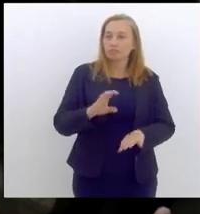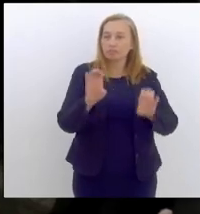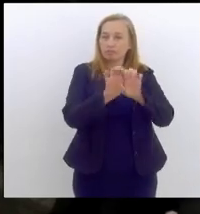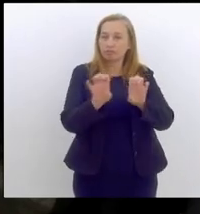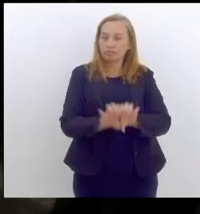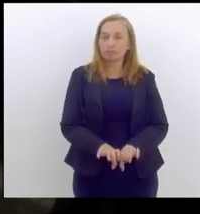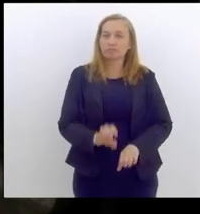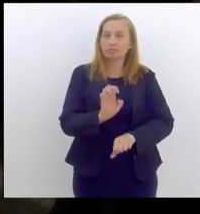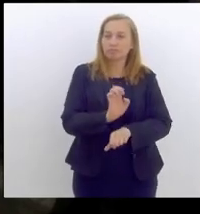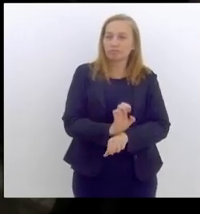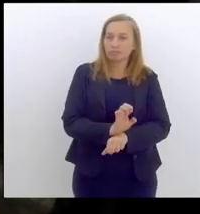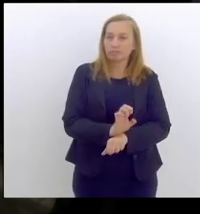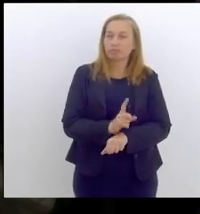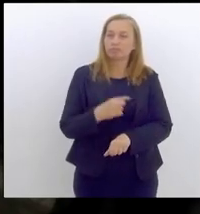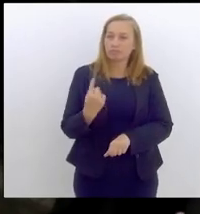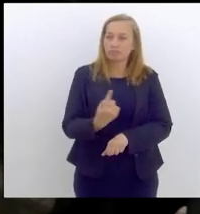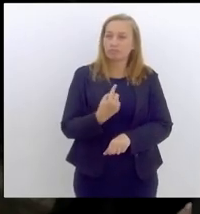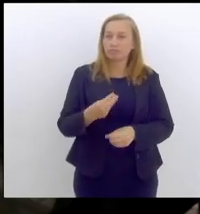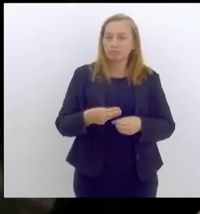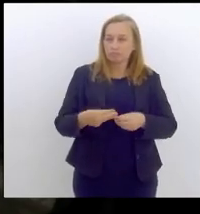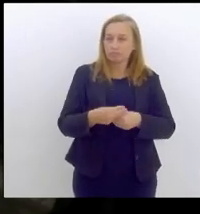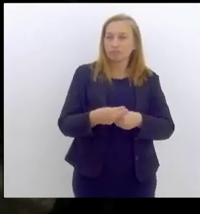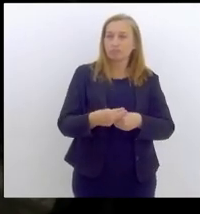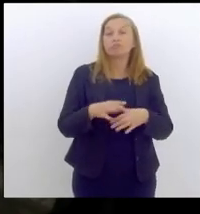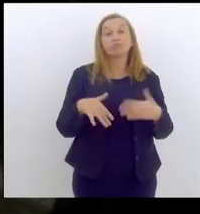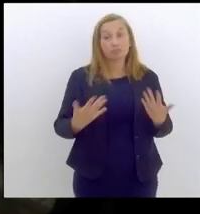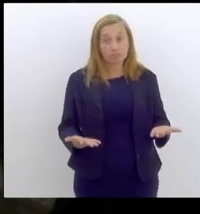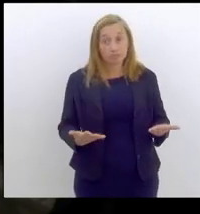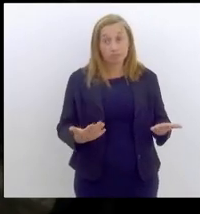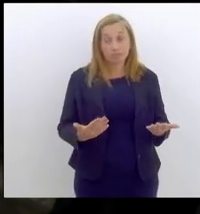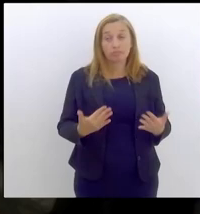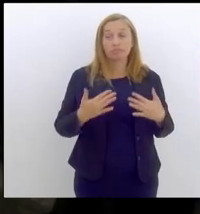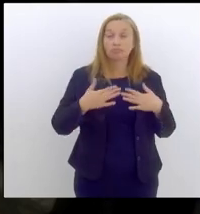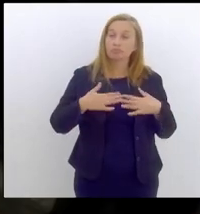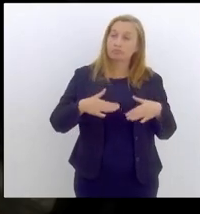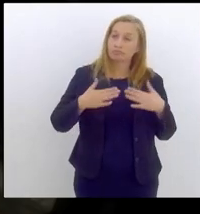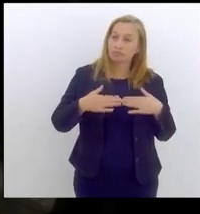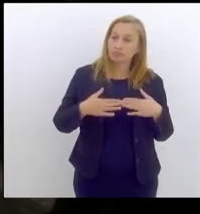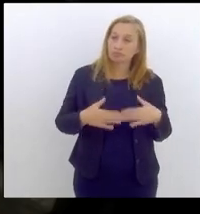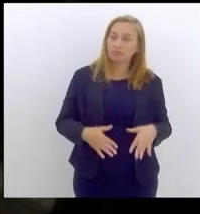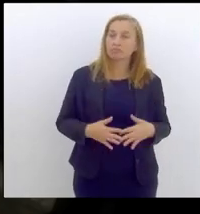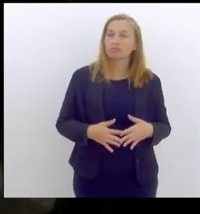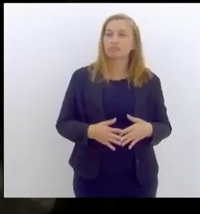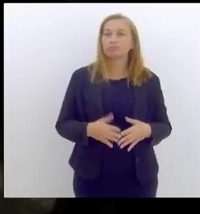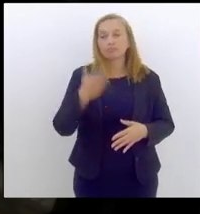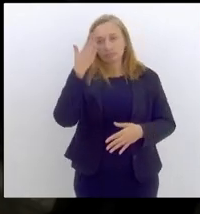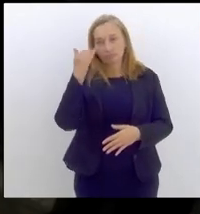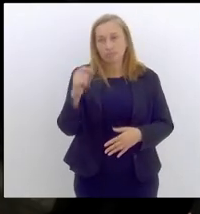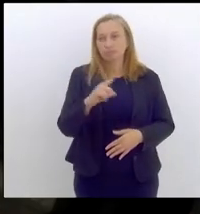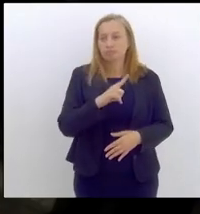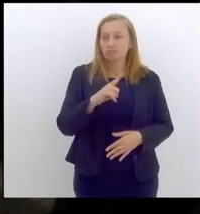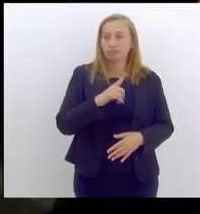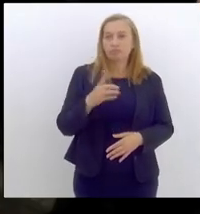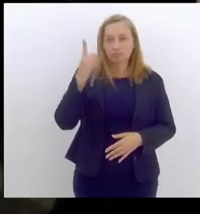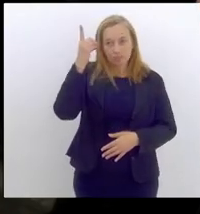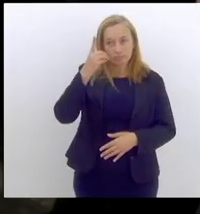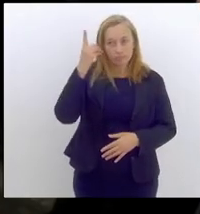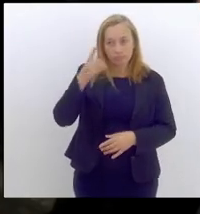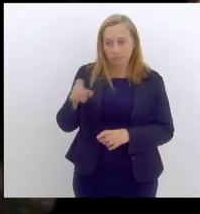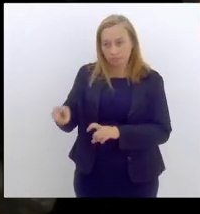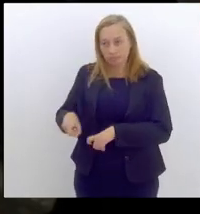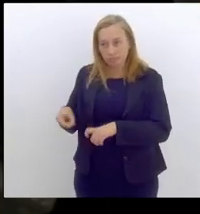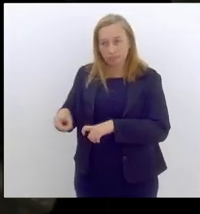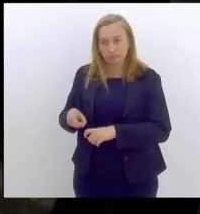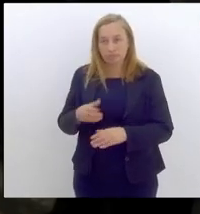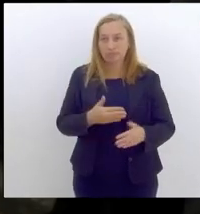Estado com os nossos municípios. Então, fico muito confortável de saber que a gente vai ter um deputado do interior à